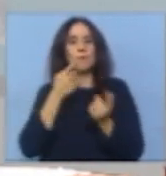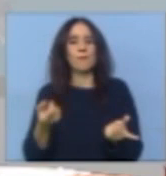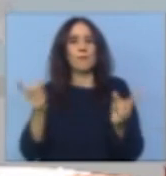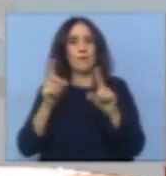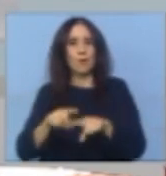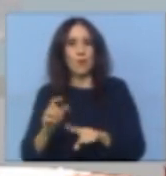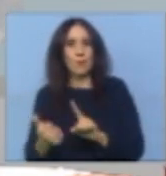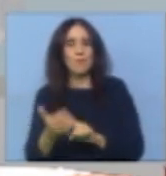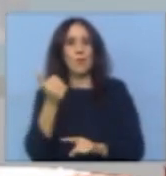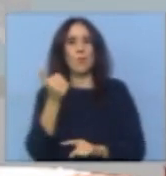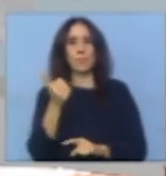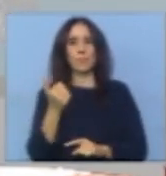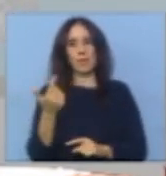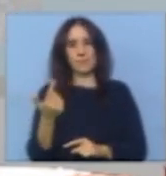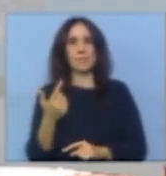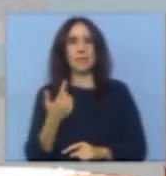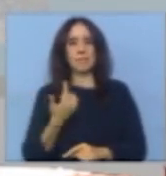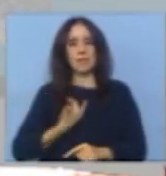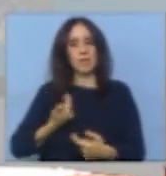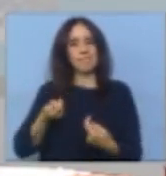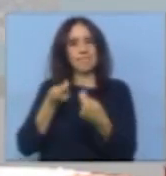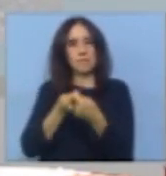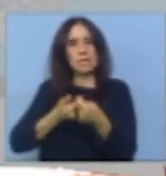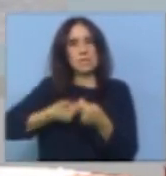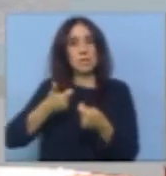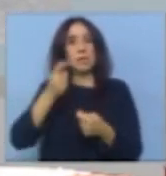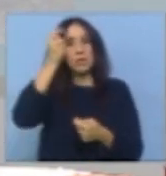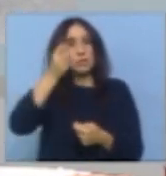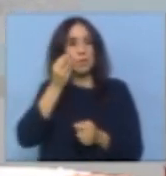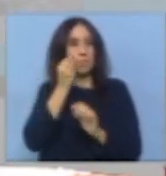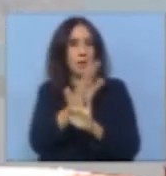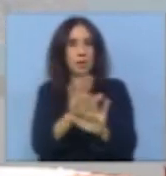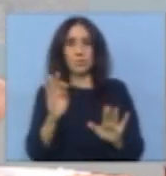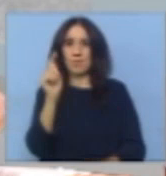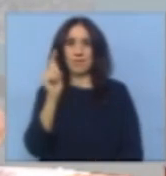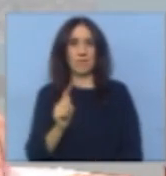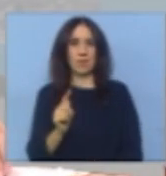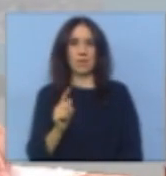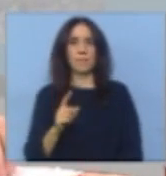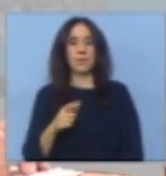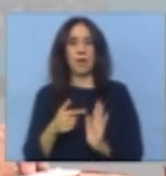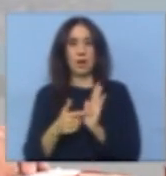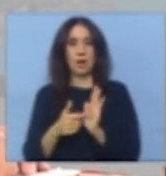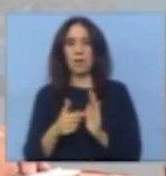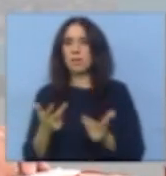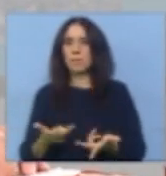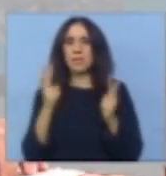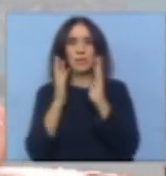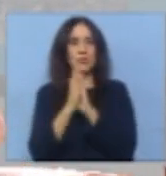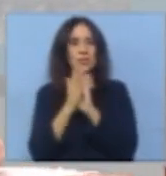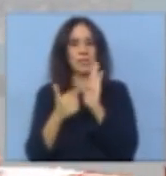está, identificar-se com os seus aspectos mais essenciais, respeitando a sua fé. Nós encontramos aqui princípios da liberdade